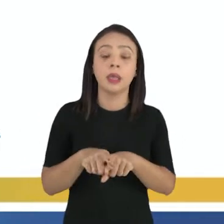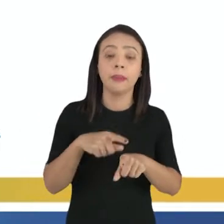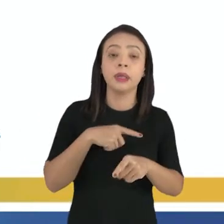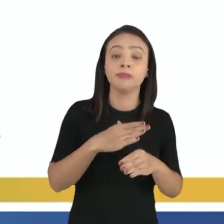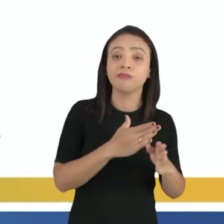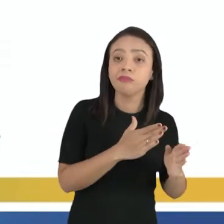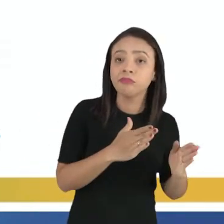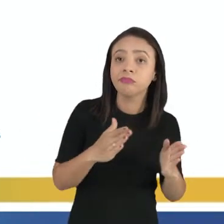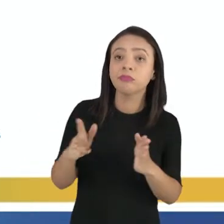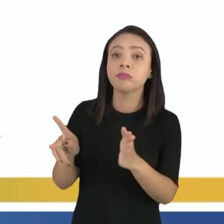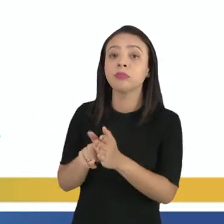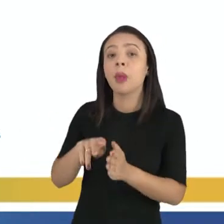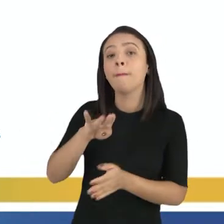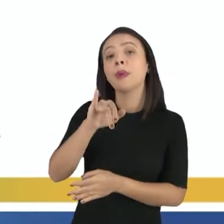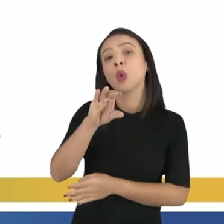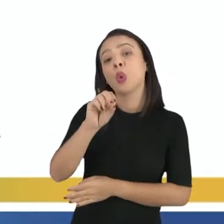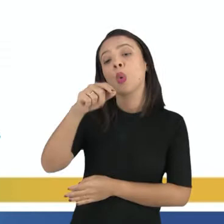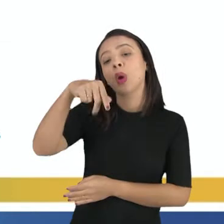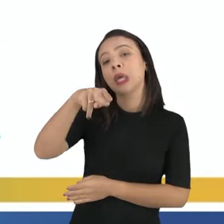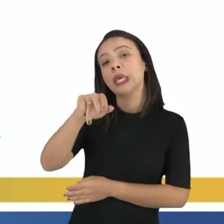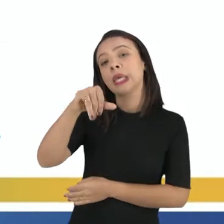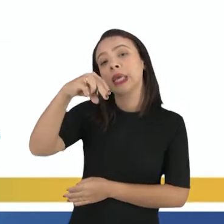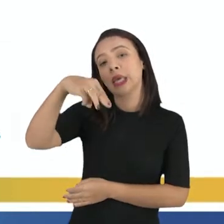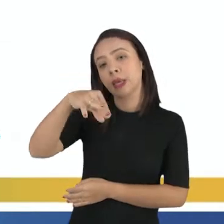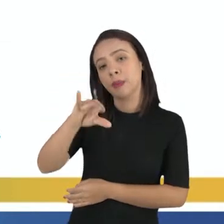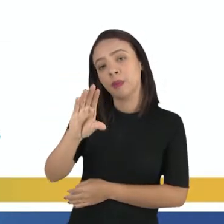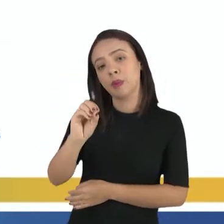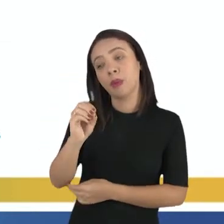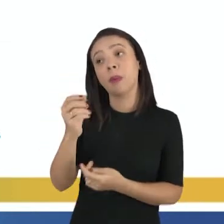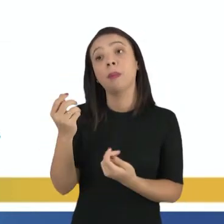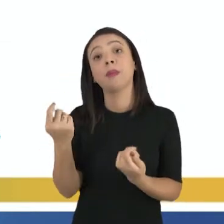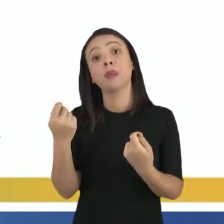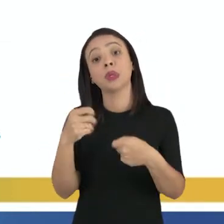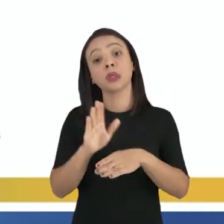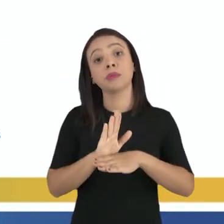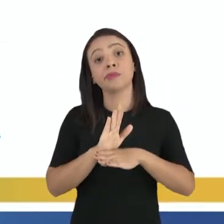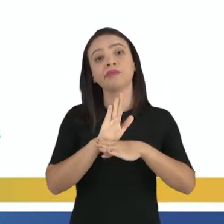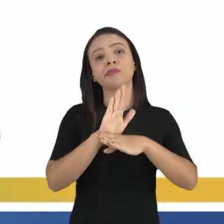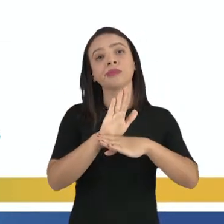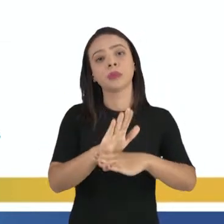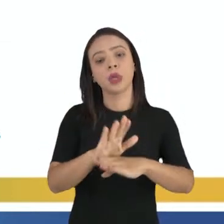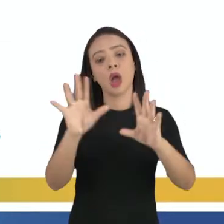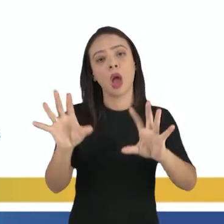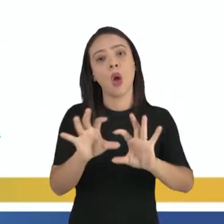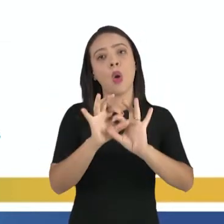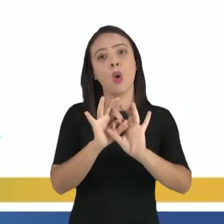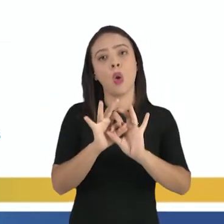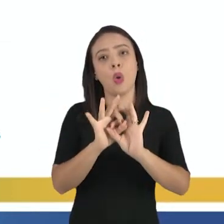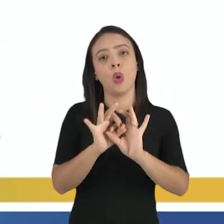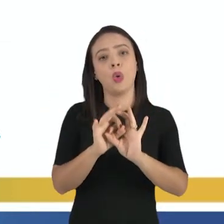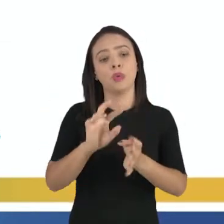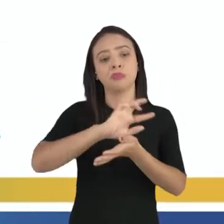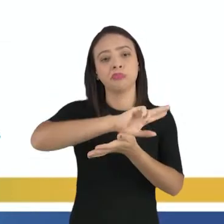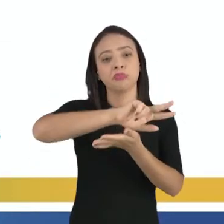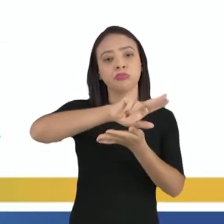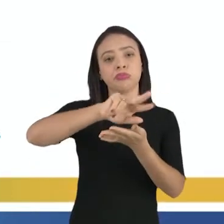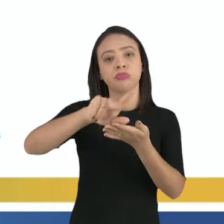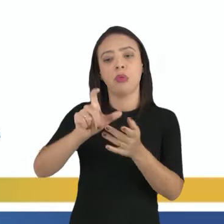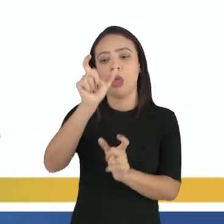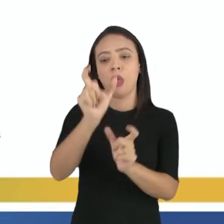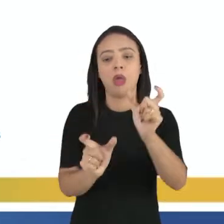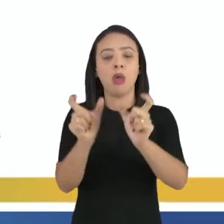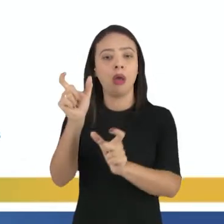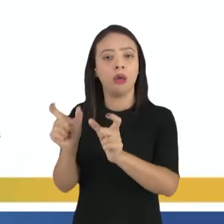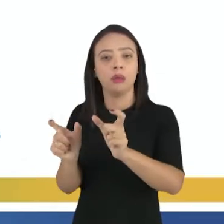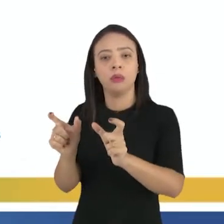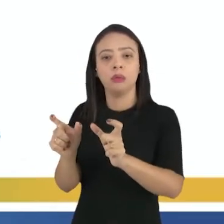alguns processos bioquímicos, né, para poder ajudar nessa união de caracteres de diferentes organismos, ou